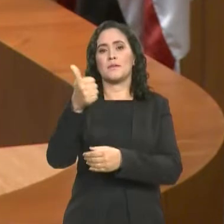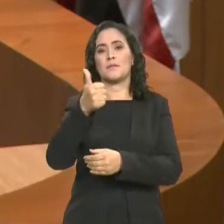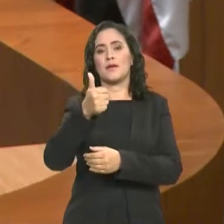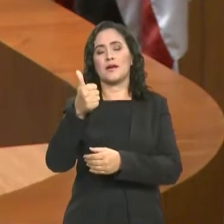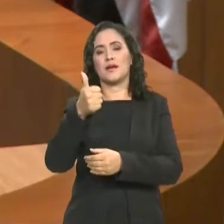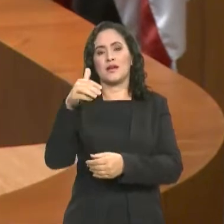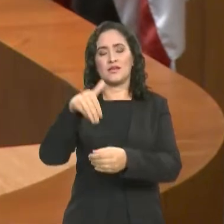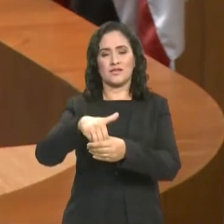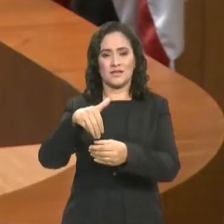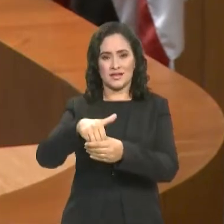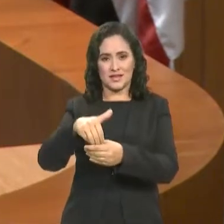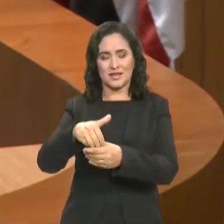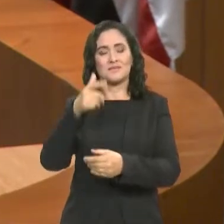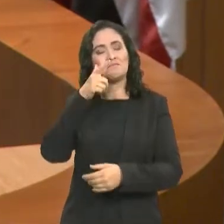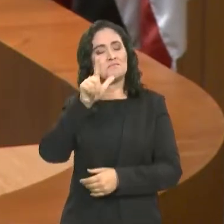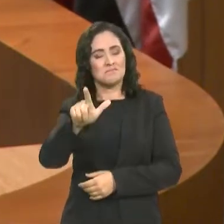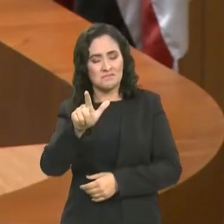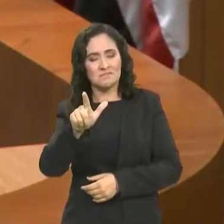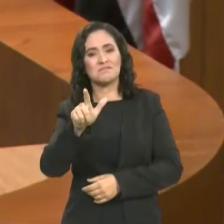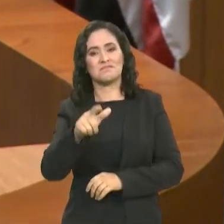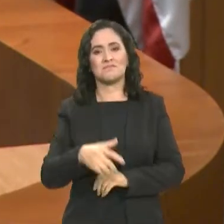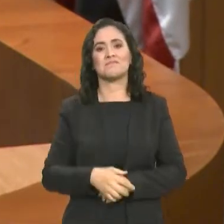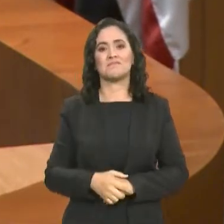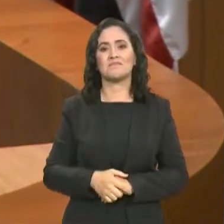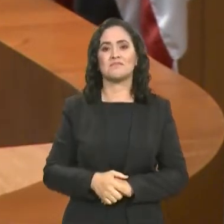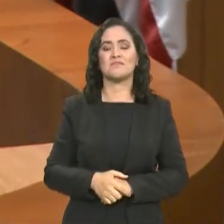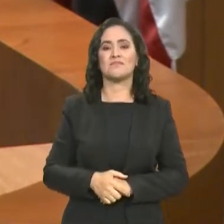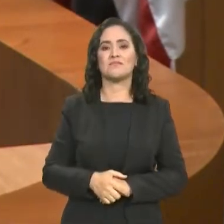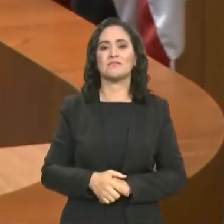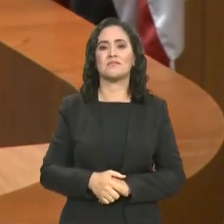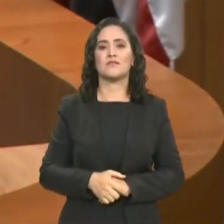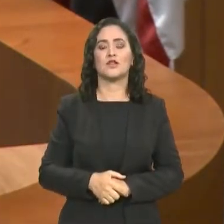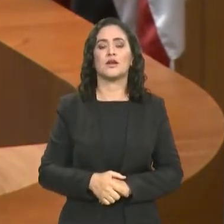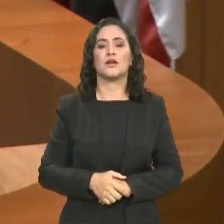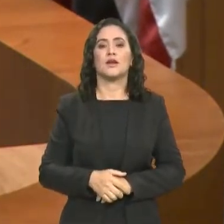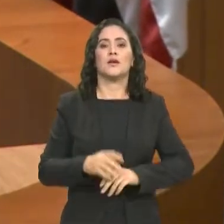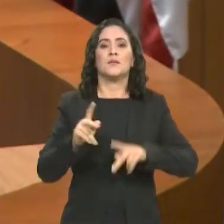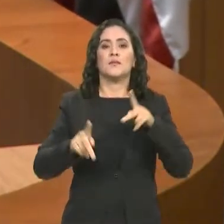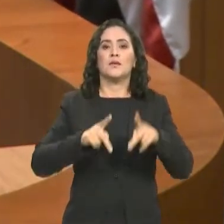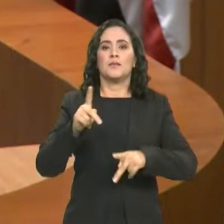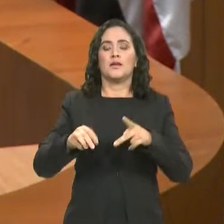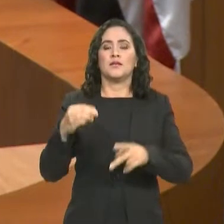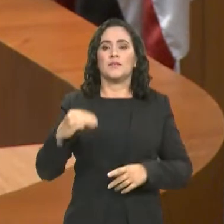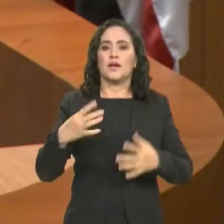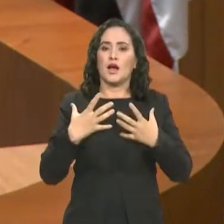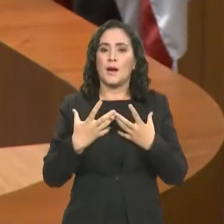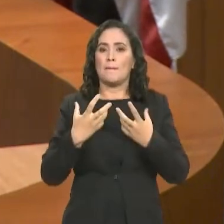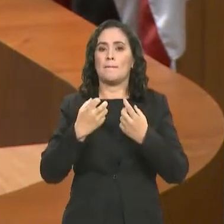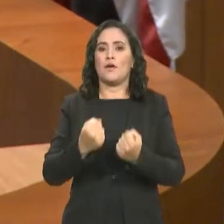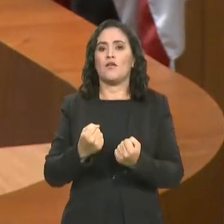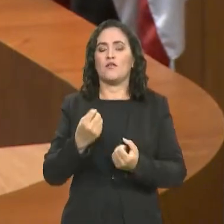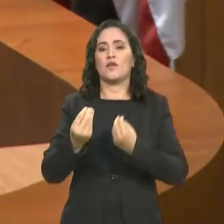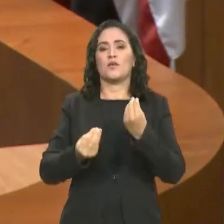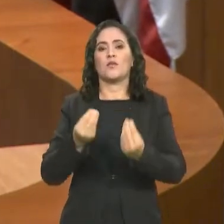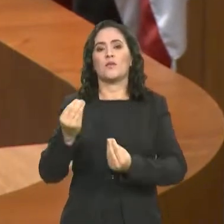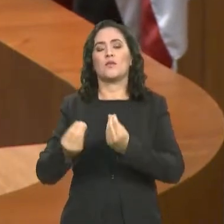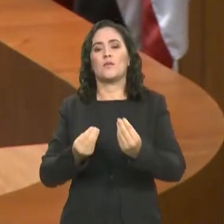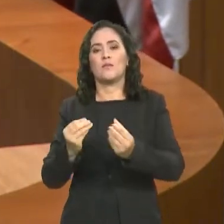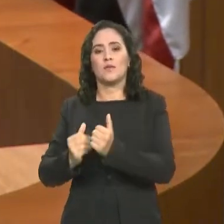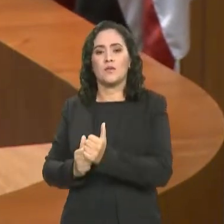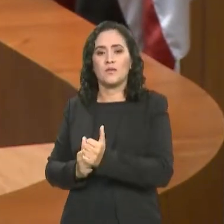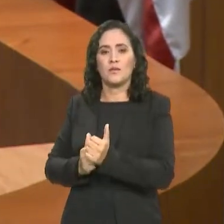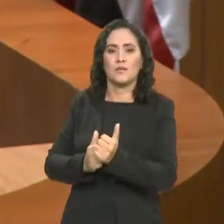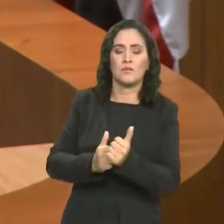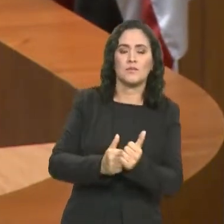sinal de que a população do Maranhão aprova a forma como ele vem conduzindo o estado e aprova o